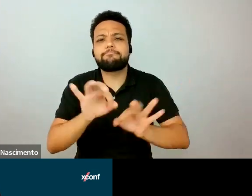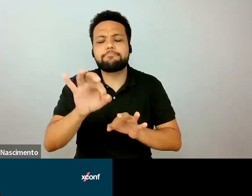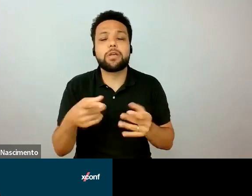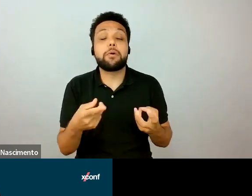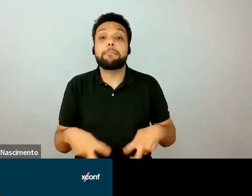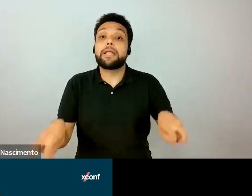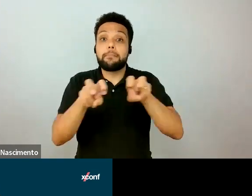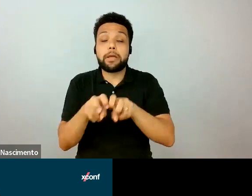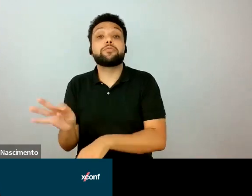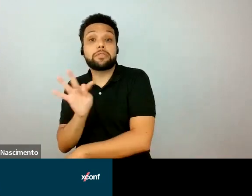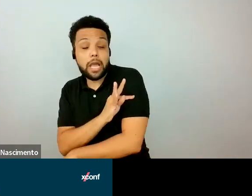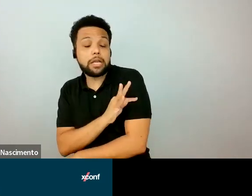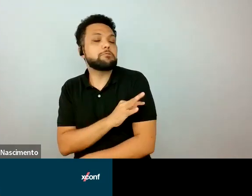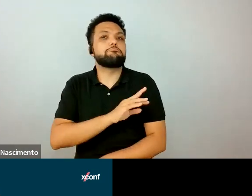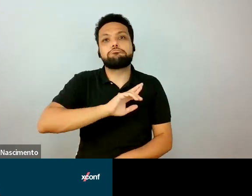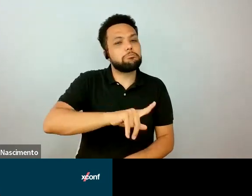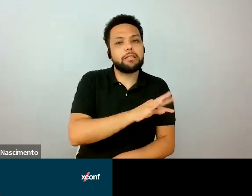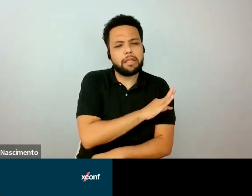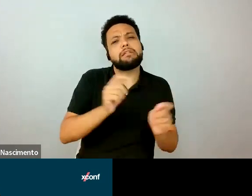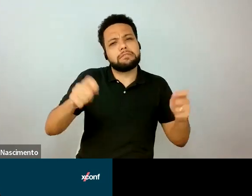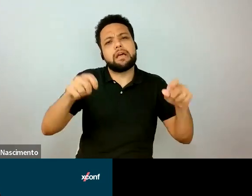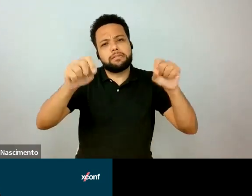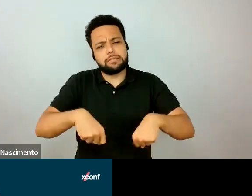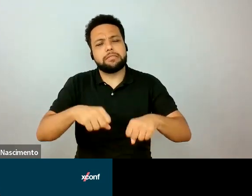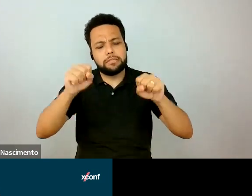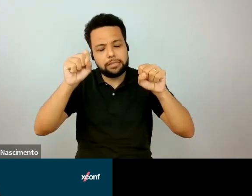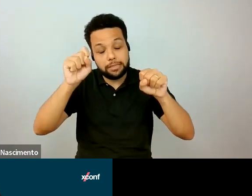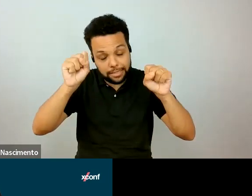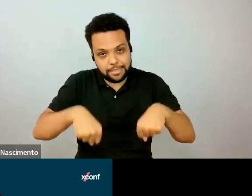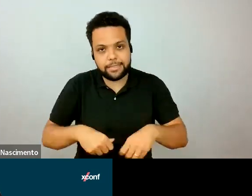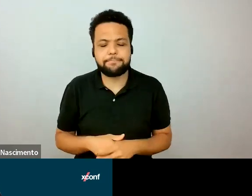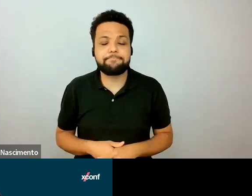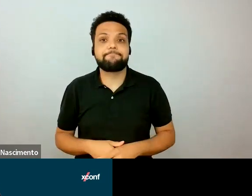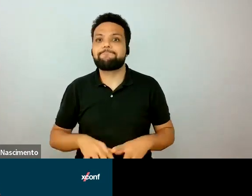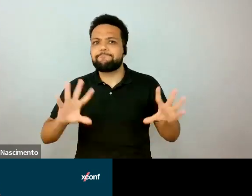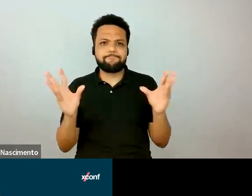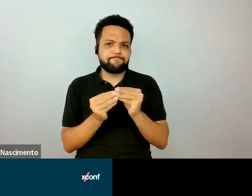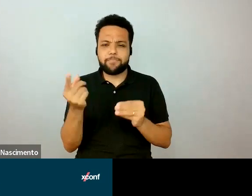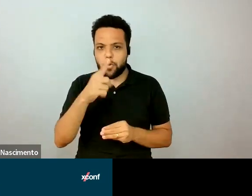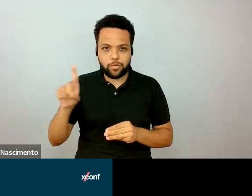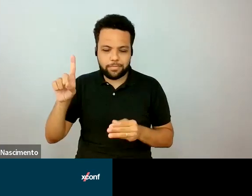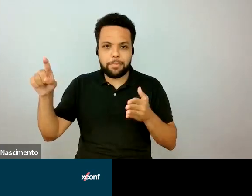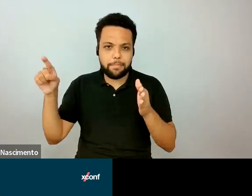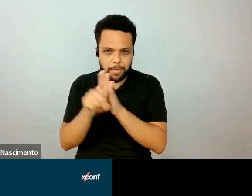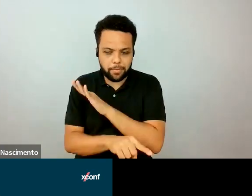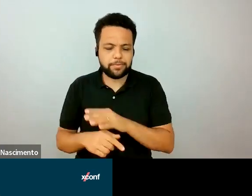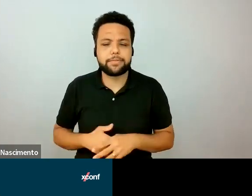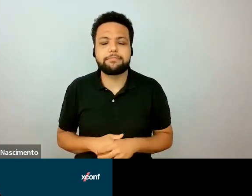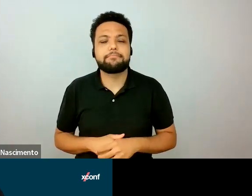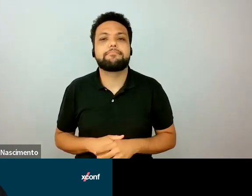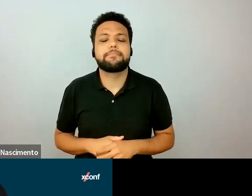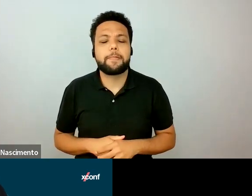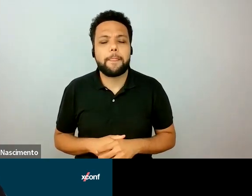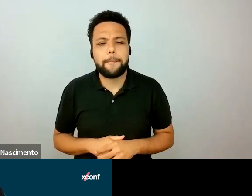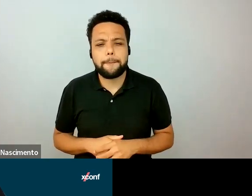possível sim. Muito bom. E para fechar, a gente tem aqui mais uma. Algumas pessoas, depois